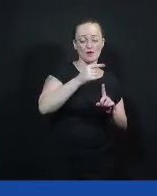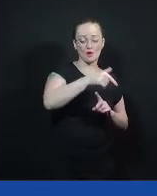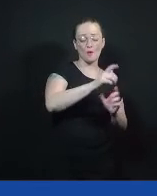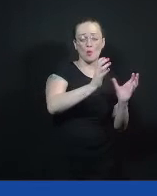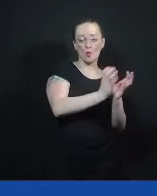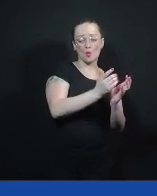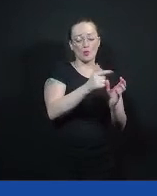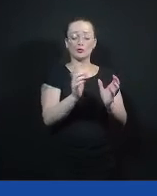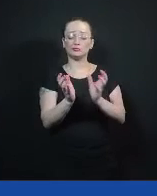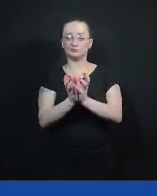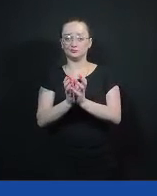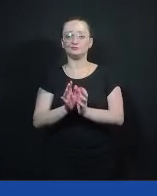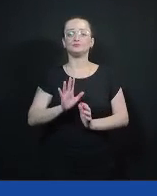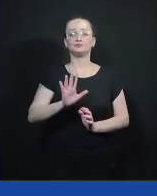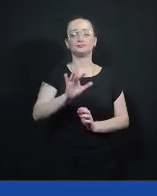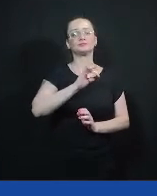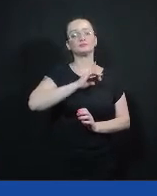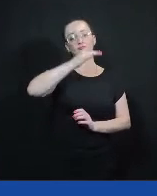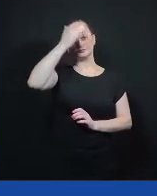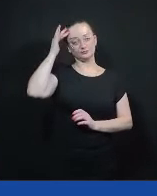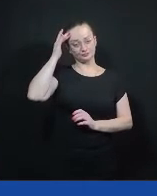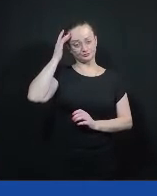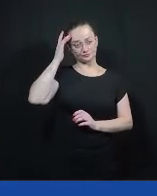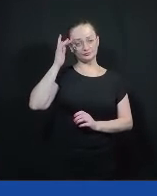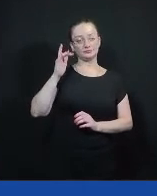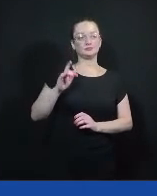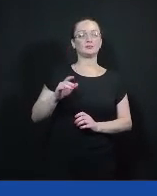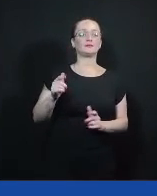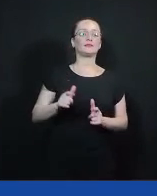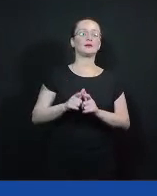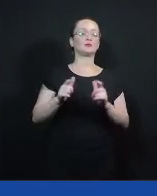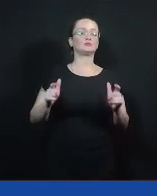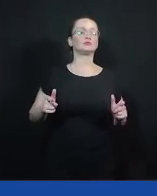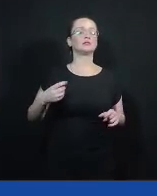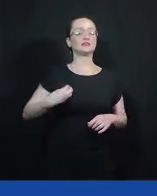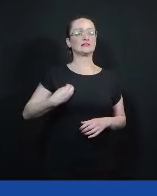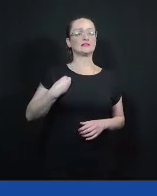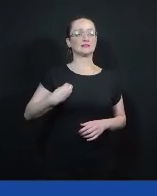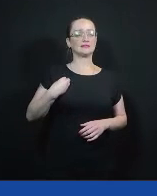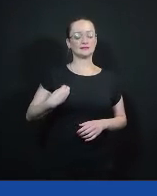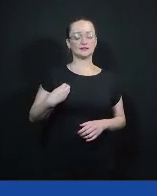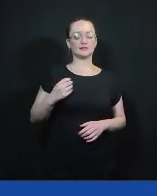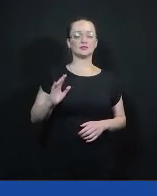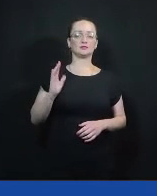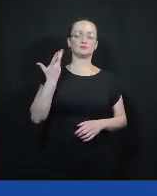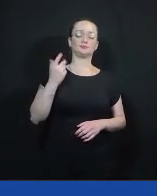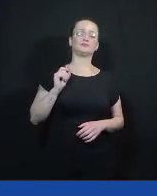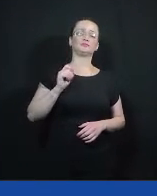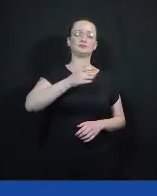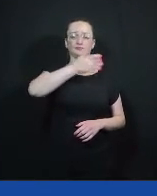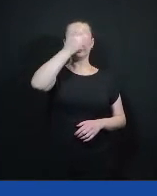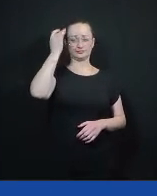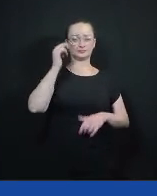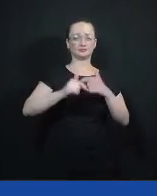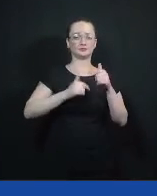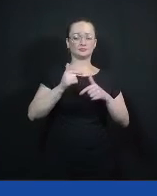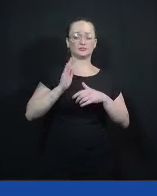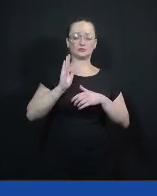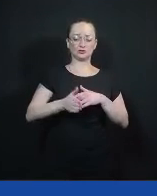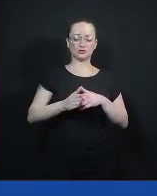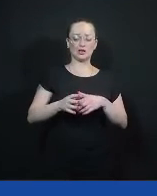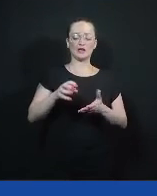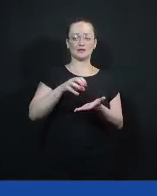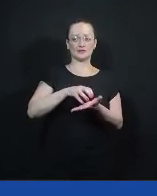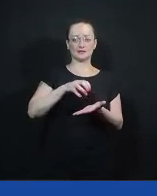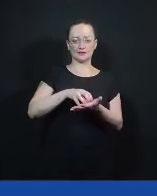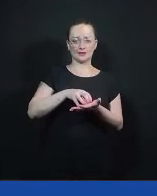político. Mas de qualquer forma, existem pessoas, não há muitas vezes existem casos de pessoas que trabalharam nos grandes